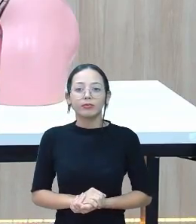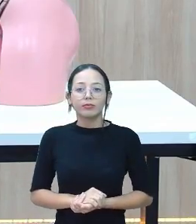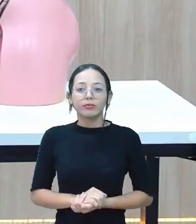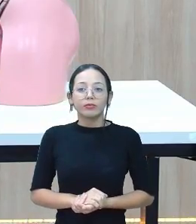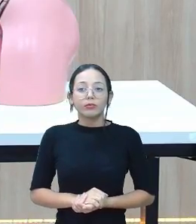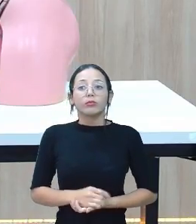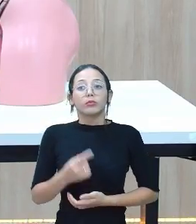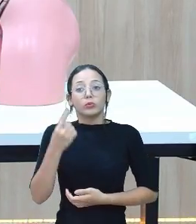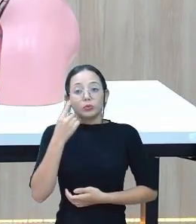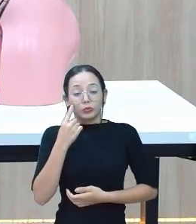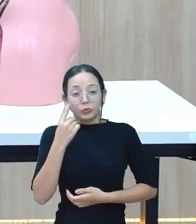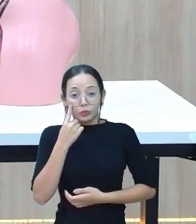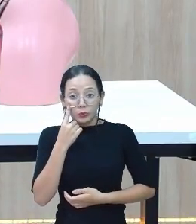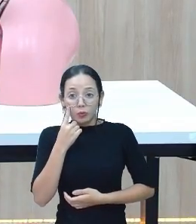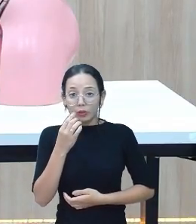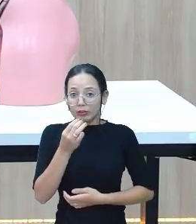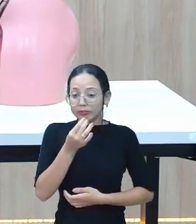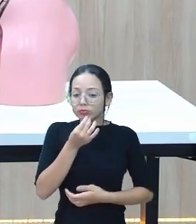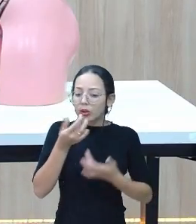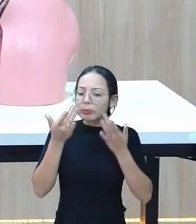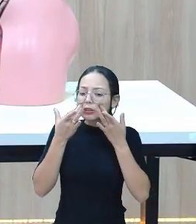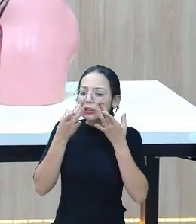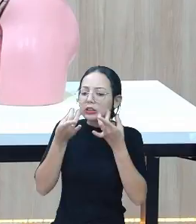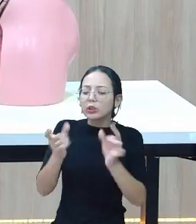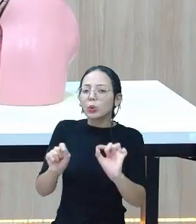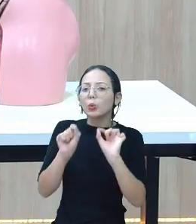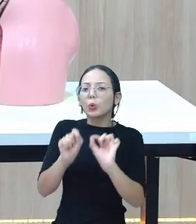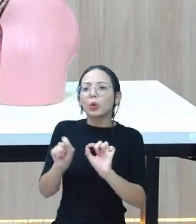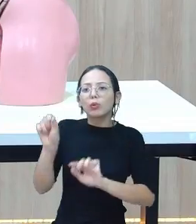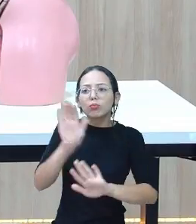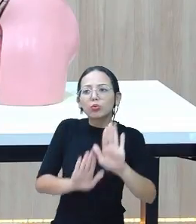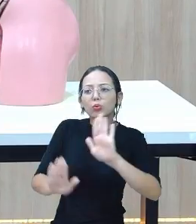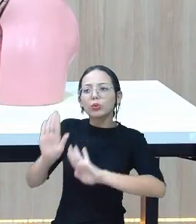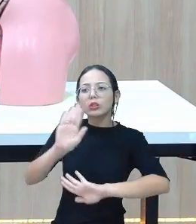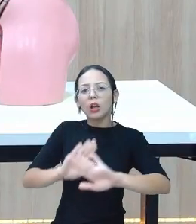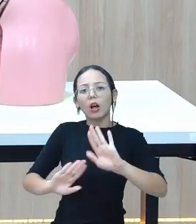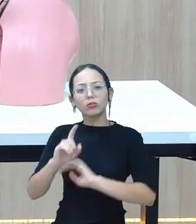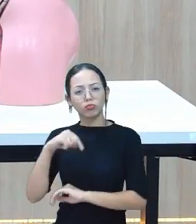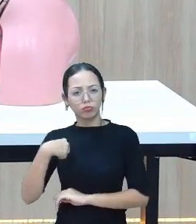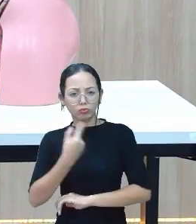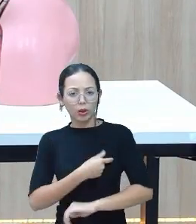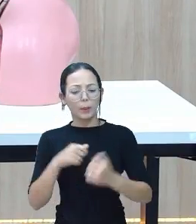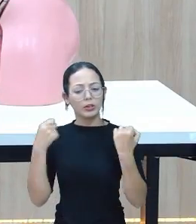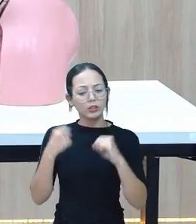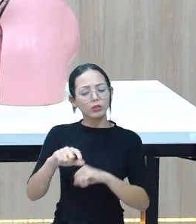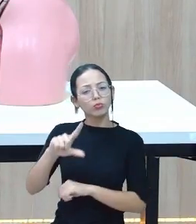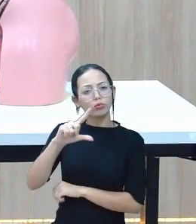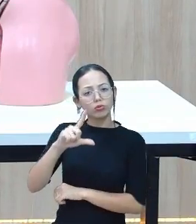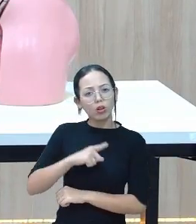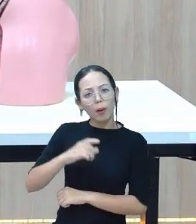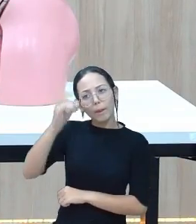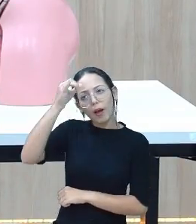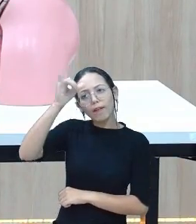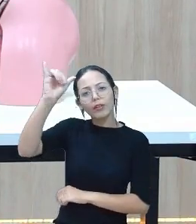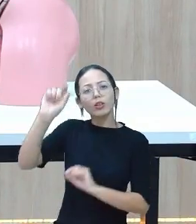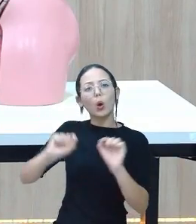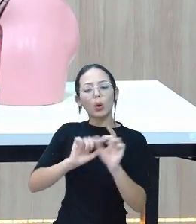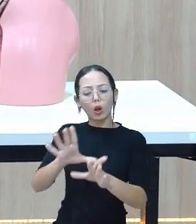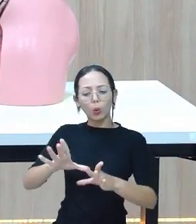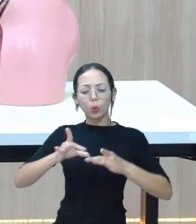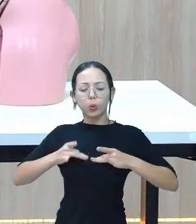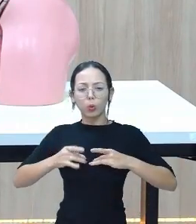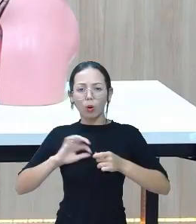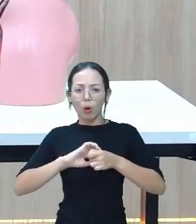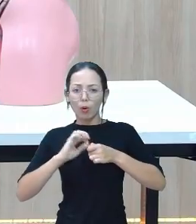E vamos prestar bastante atenção nos cuidados que devemos ter para evitar o Covid-19,